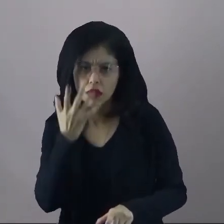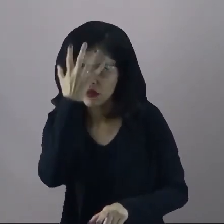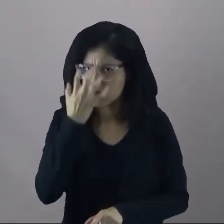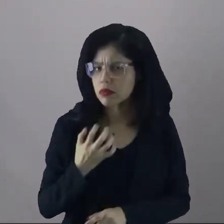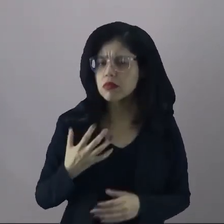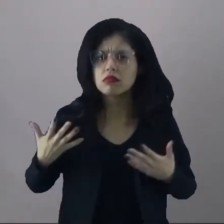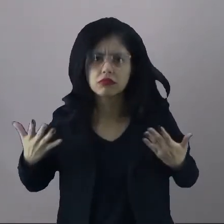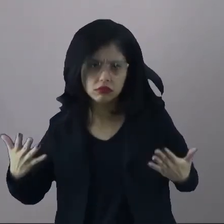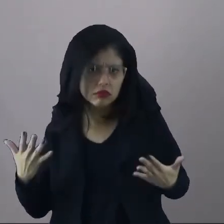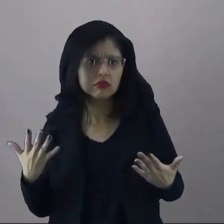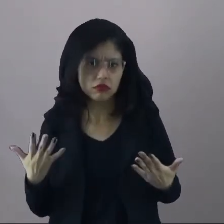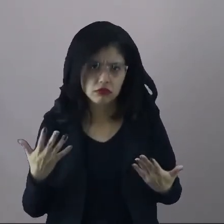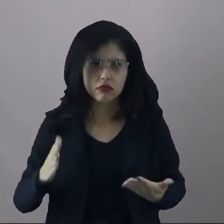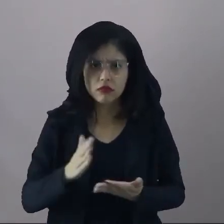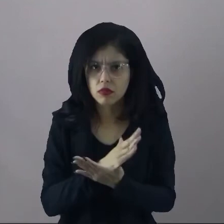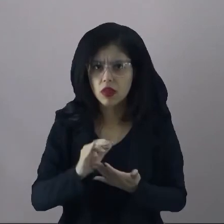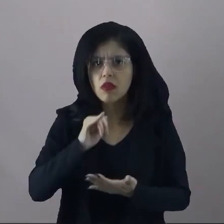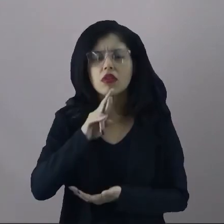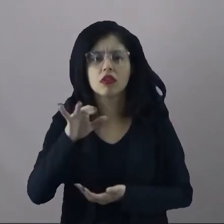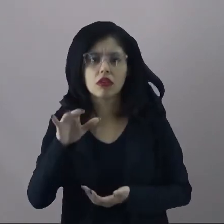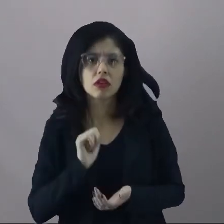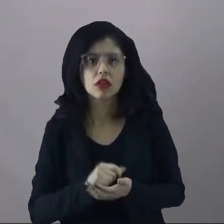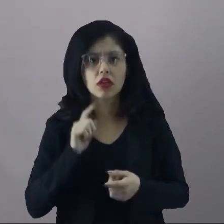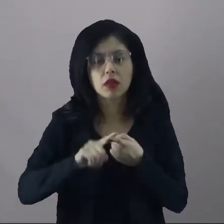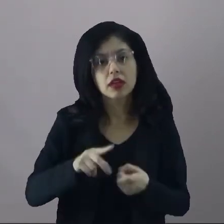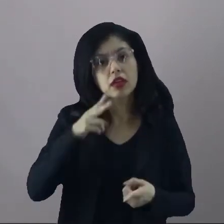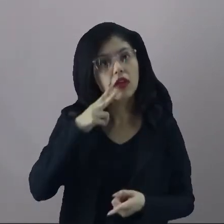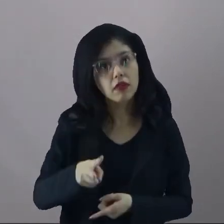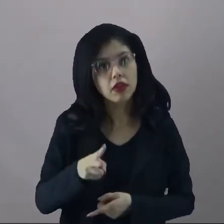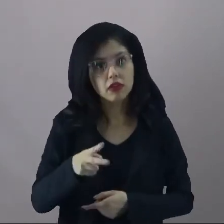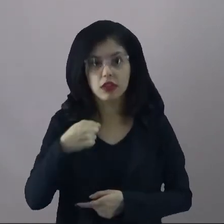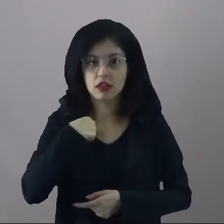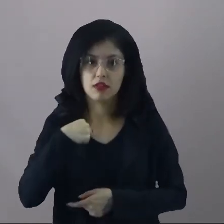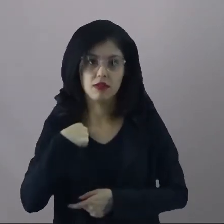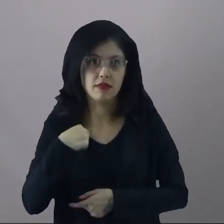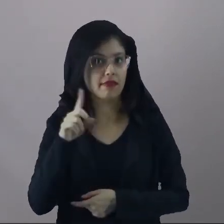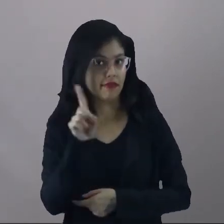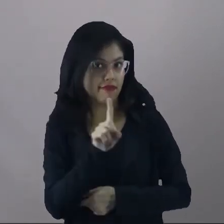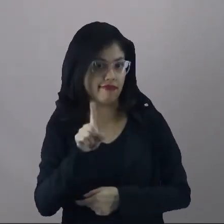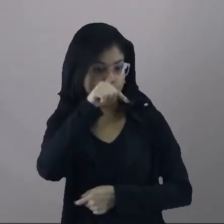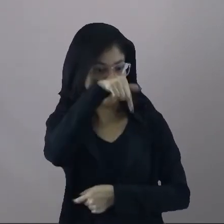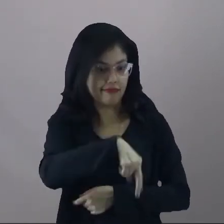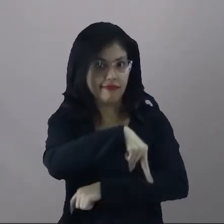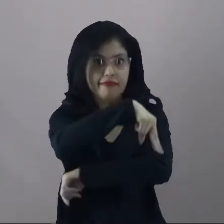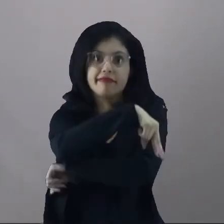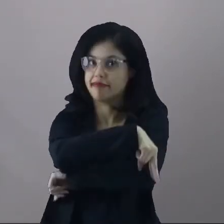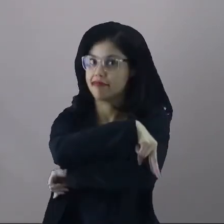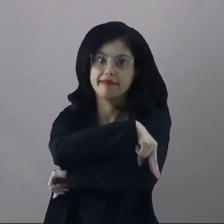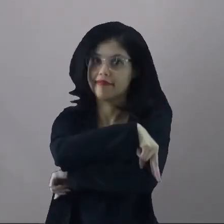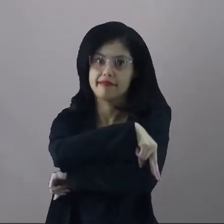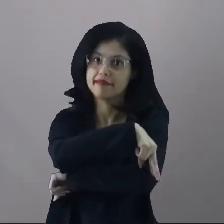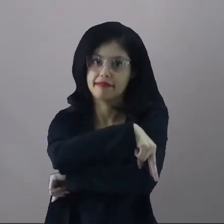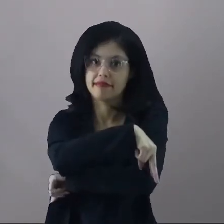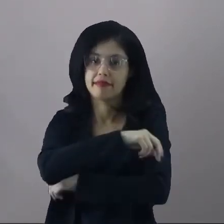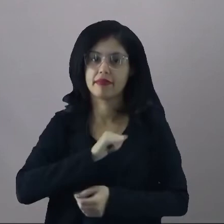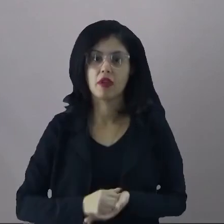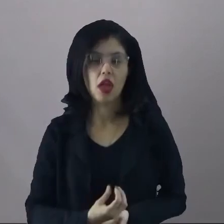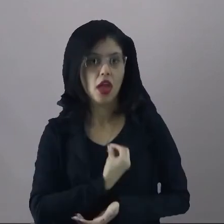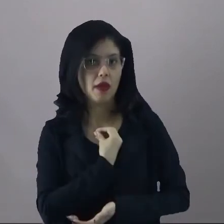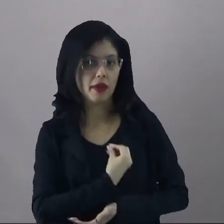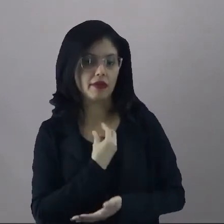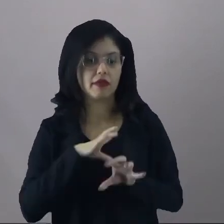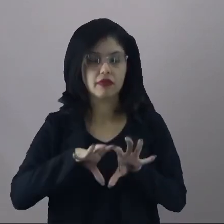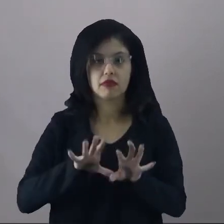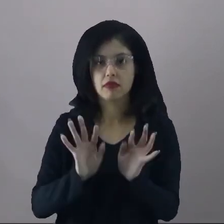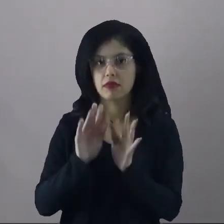acontecendo. Então tem uma ironia ali, porque a pessoa está vendo que eu não estou na esquina, tá? Então a ironia está presente nessa fala,